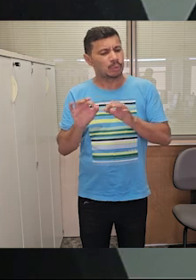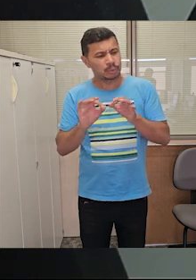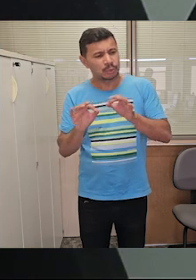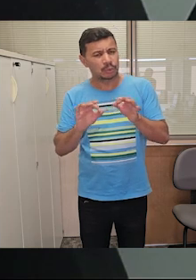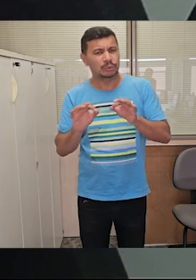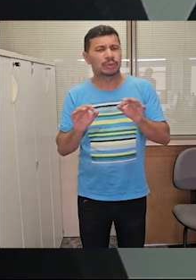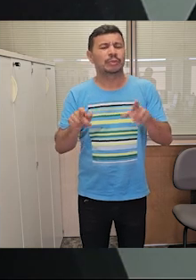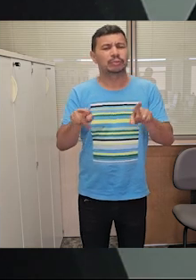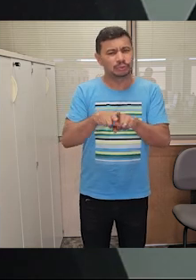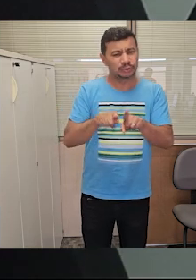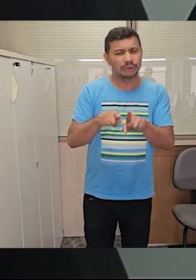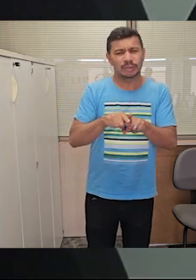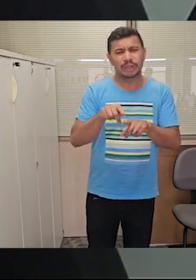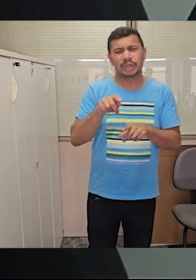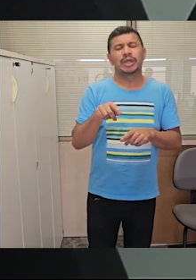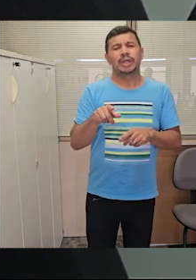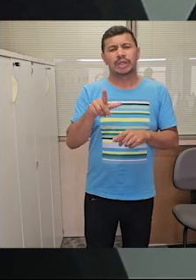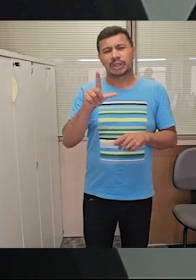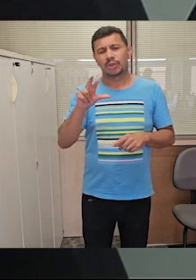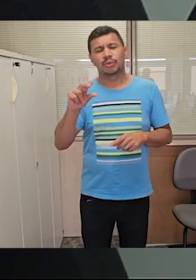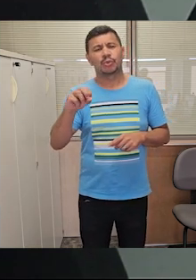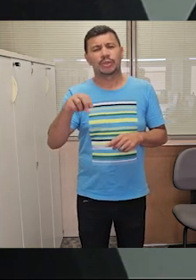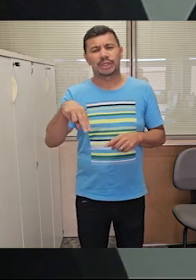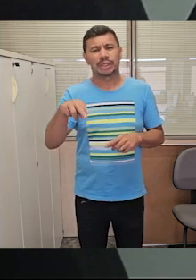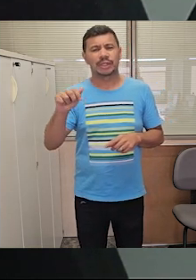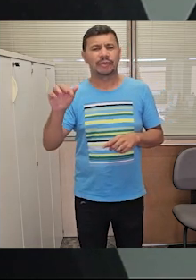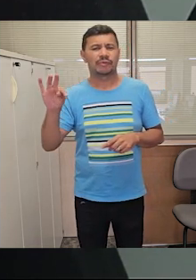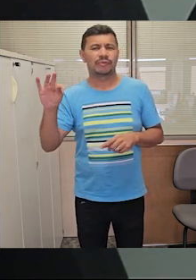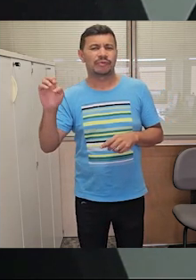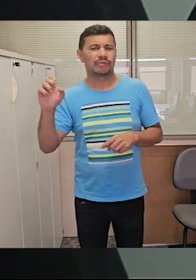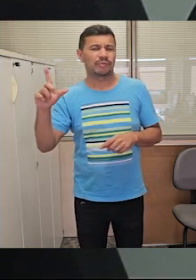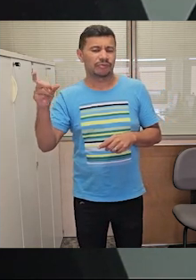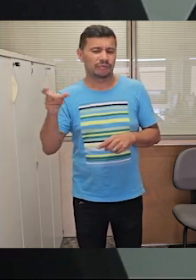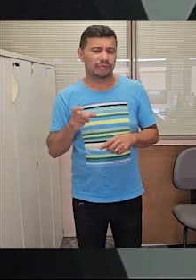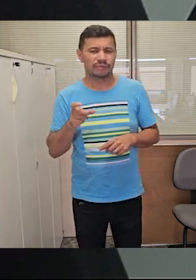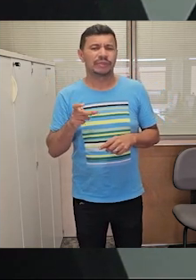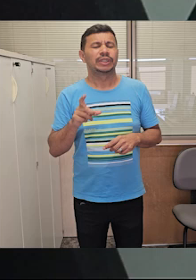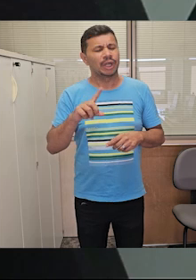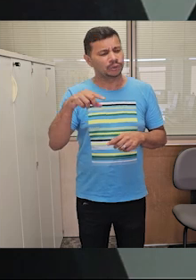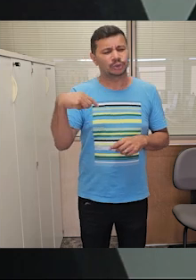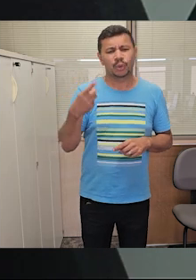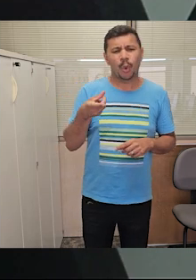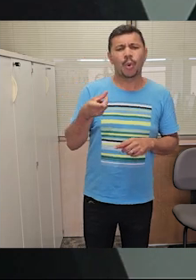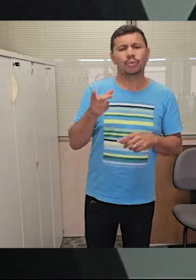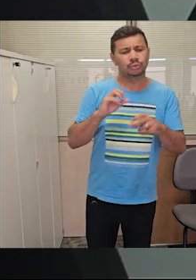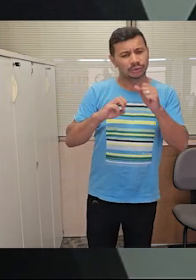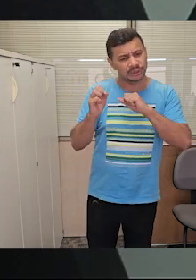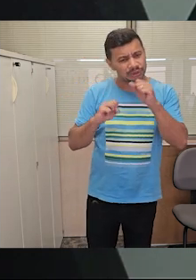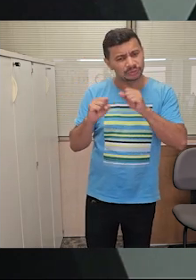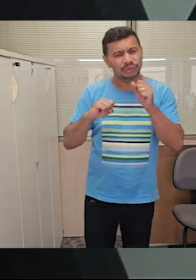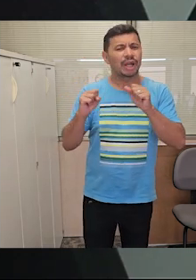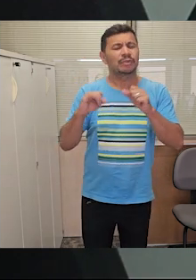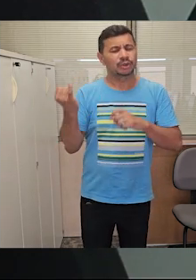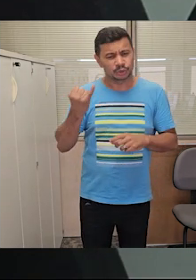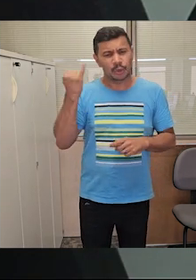da Bromoveri, na Lonaflex, na Braseixos, que eram